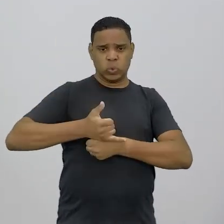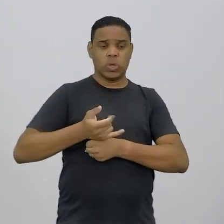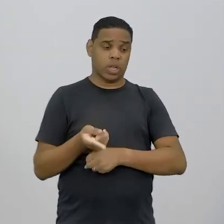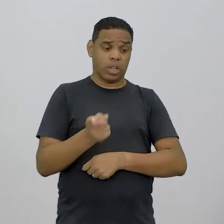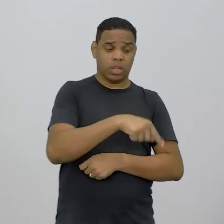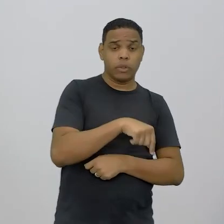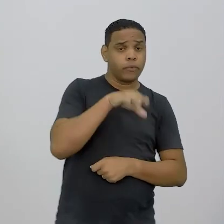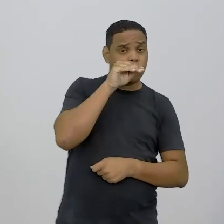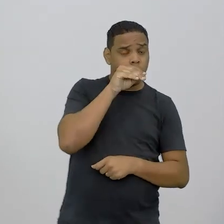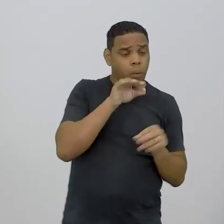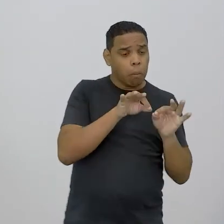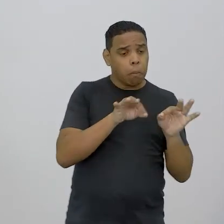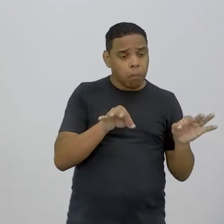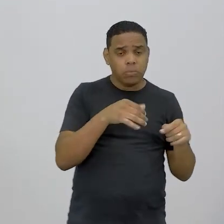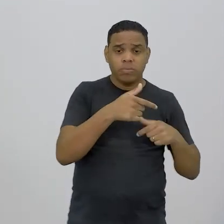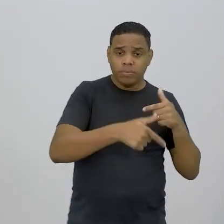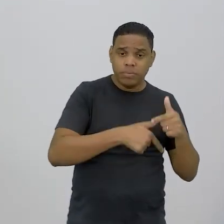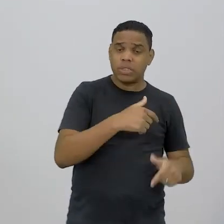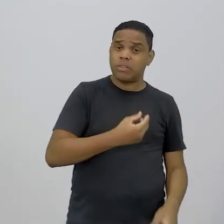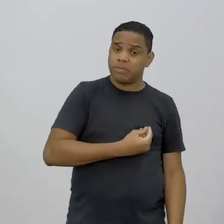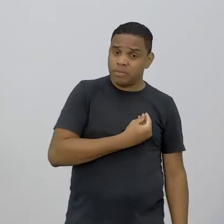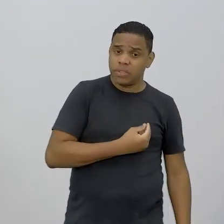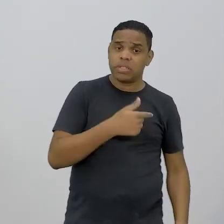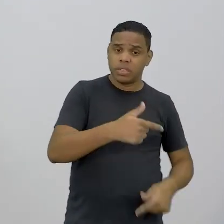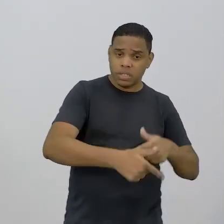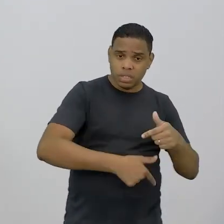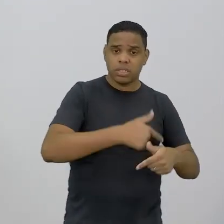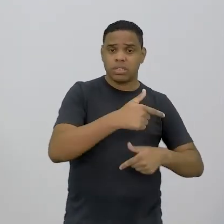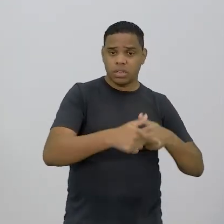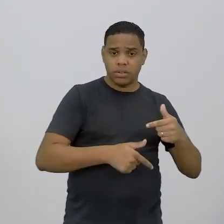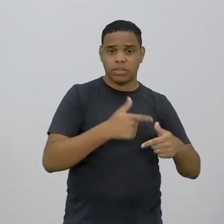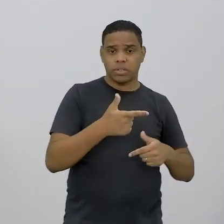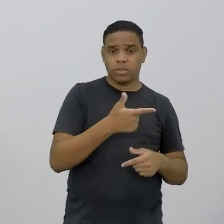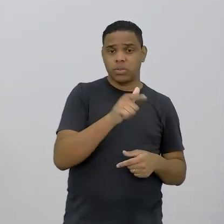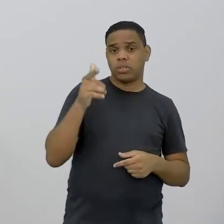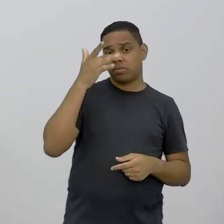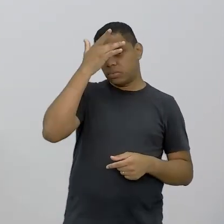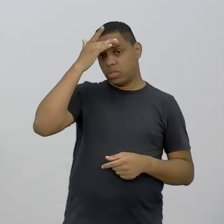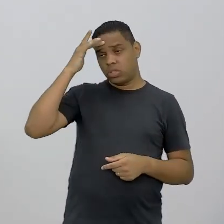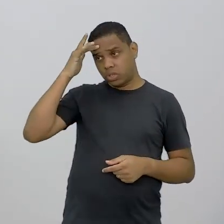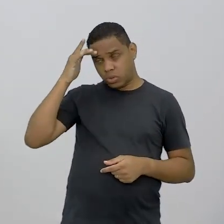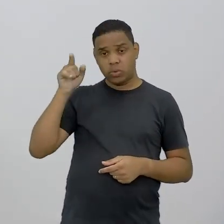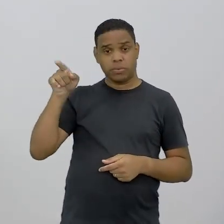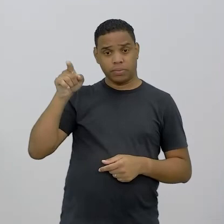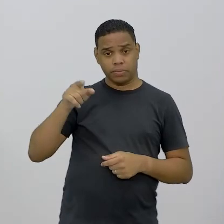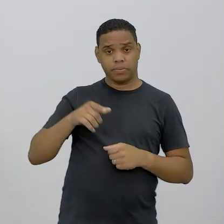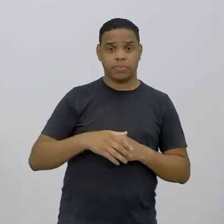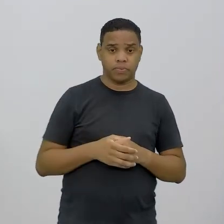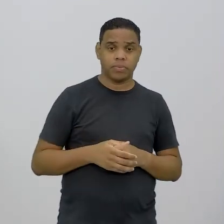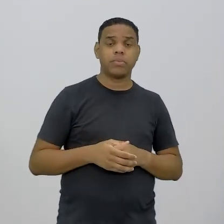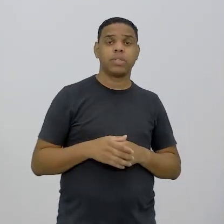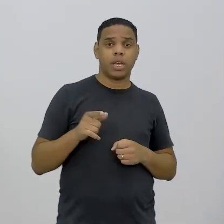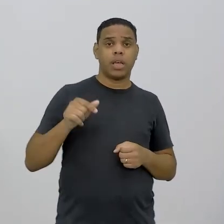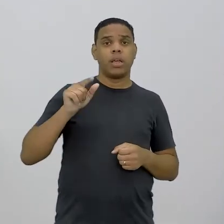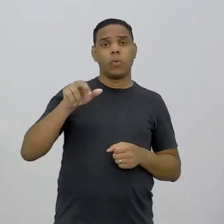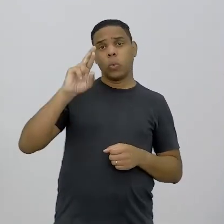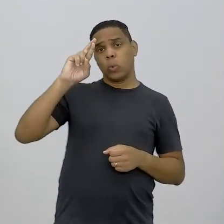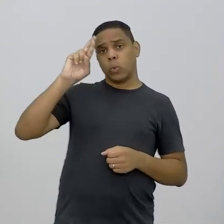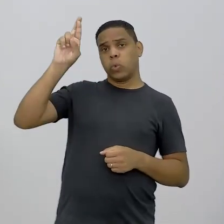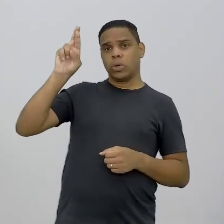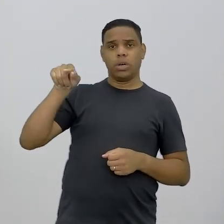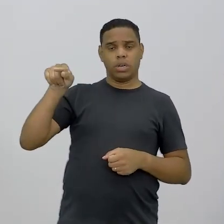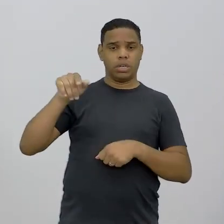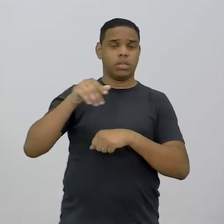produção, eles precisam, para sobreviver, trabalhar para uma outra pessoa, para um outro dono, para um outro senhor.